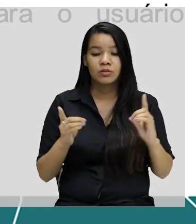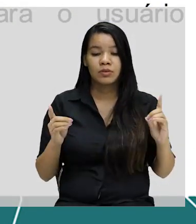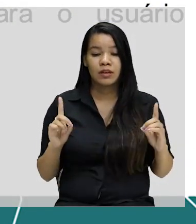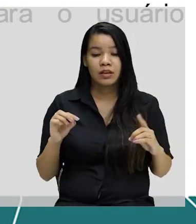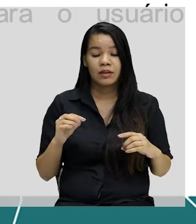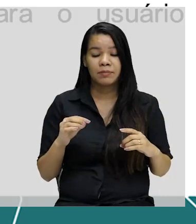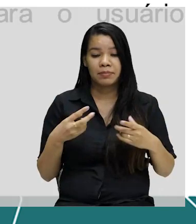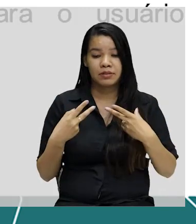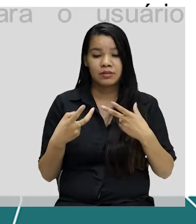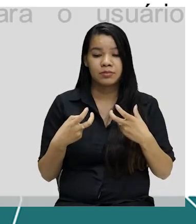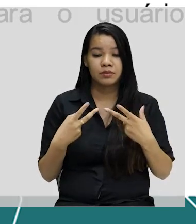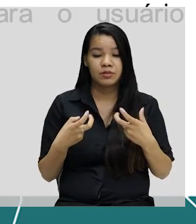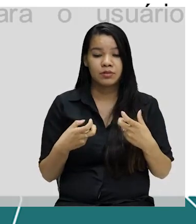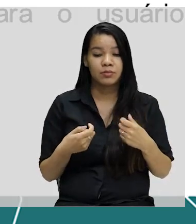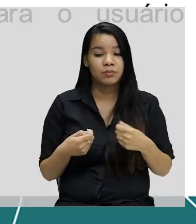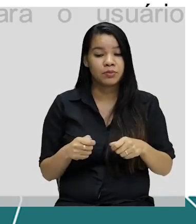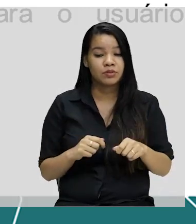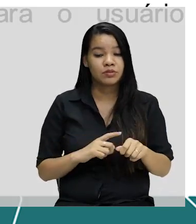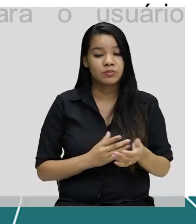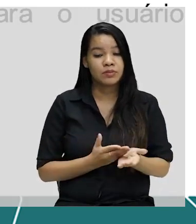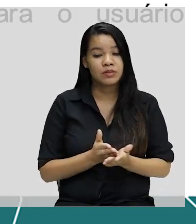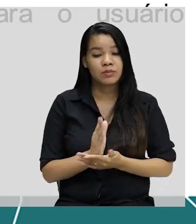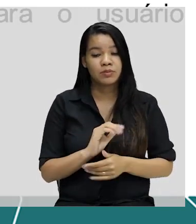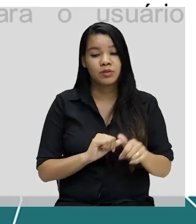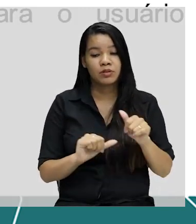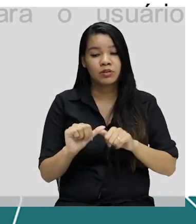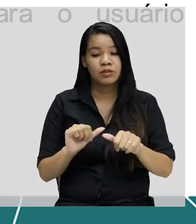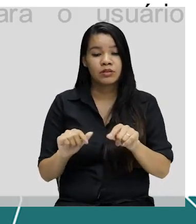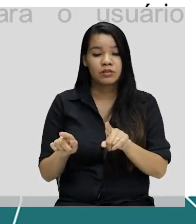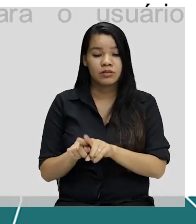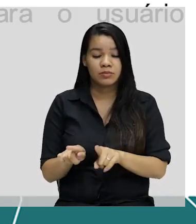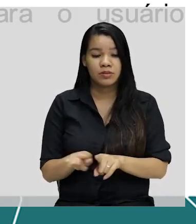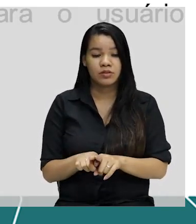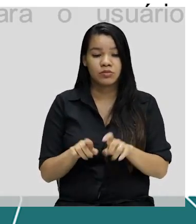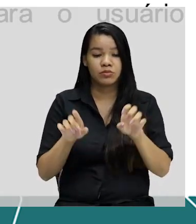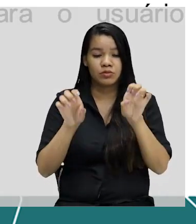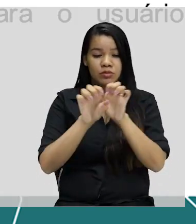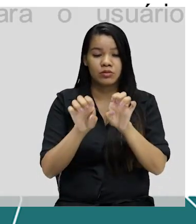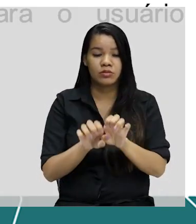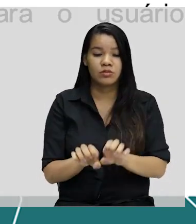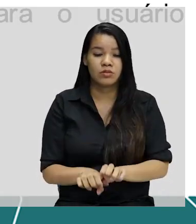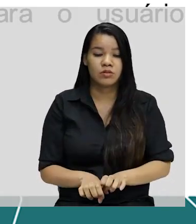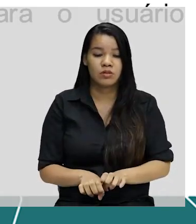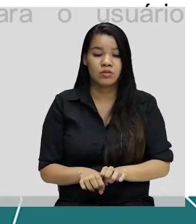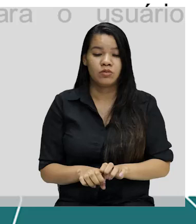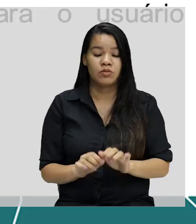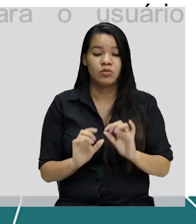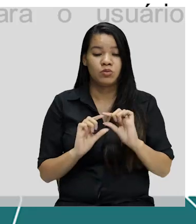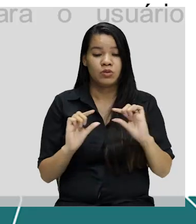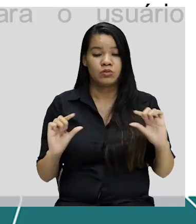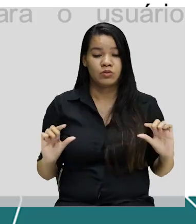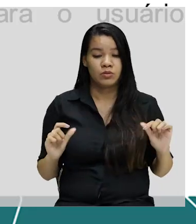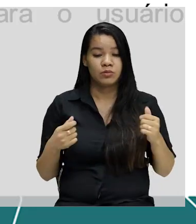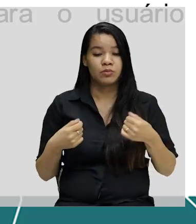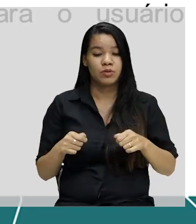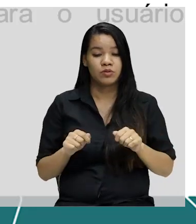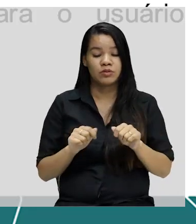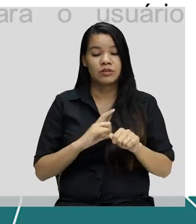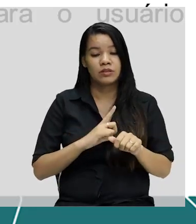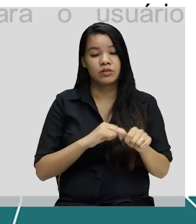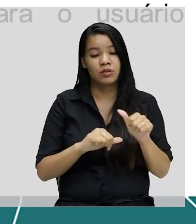muito notório, ela pode sofrer alterações também na estruturação do enunciado, pode